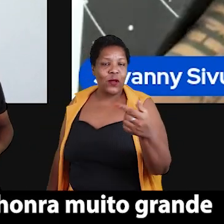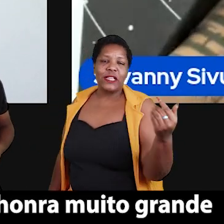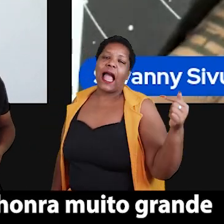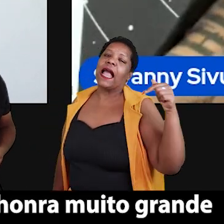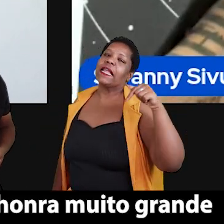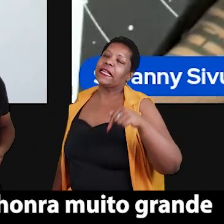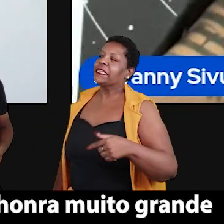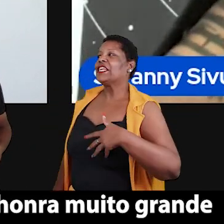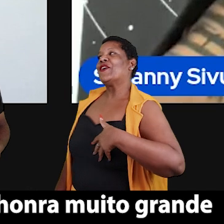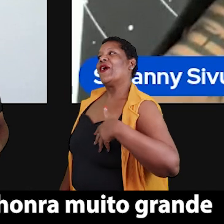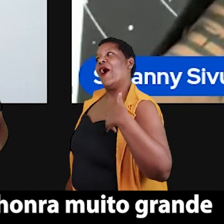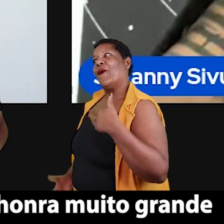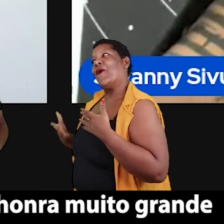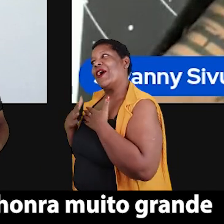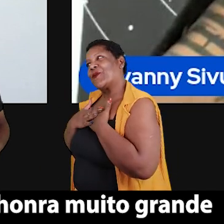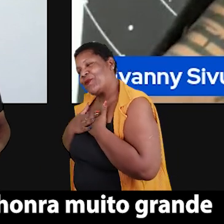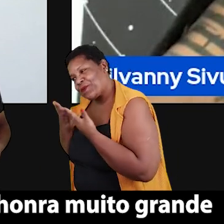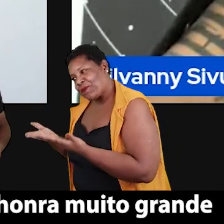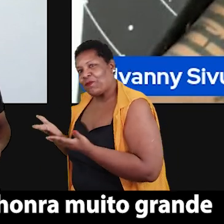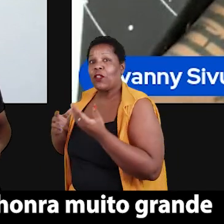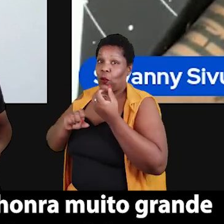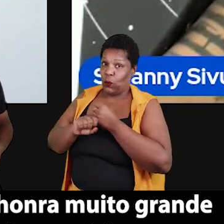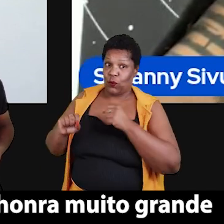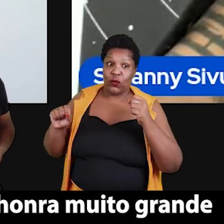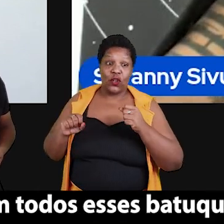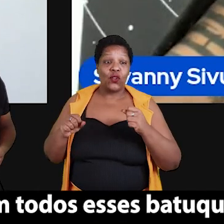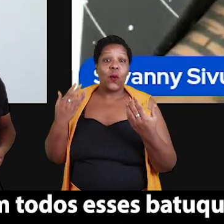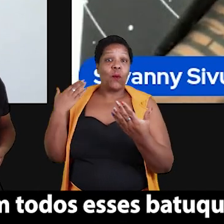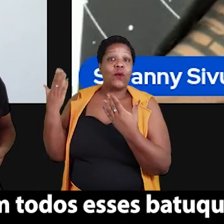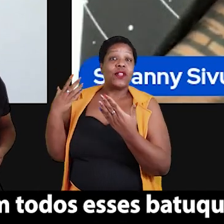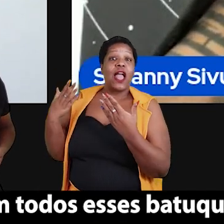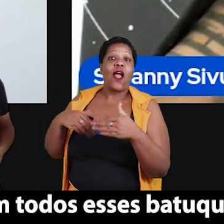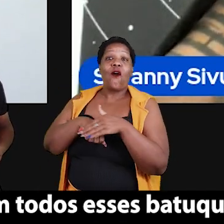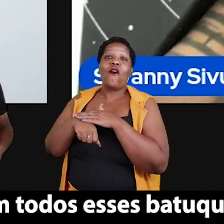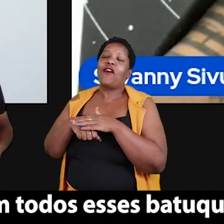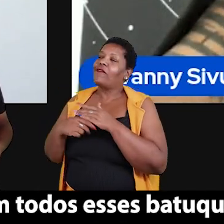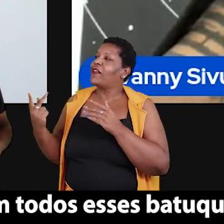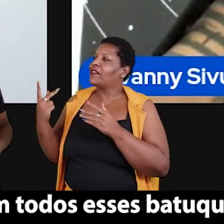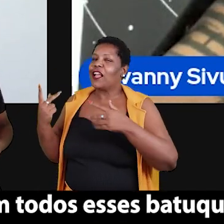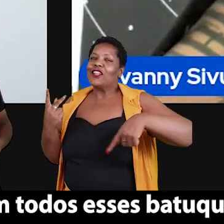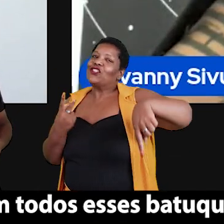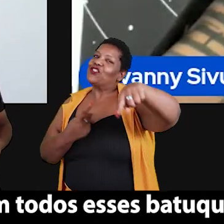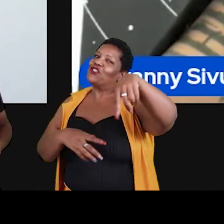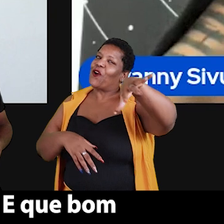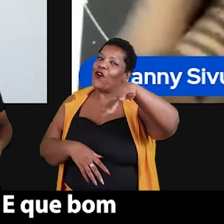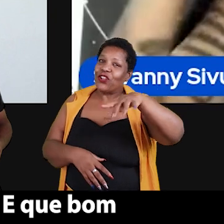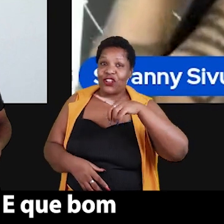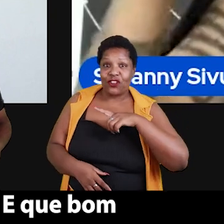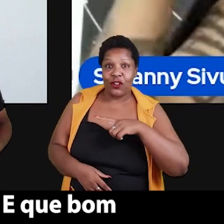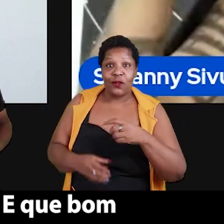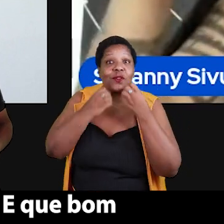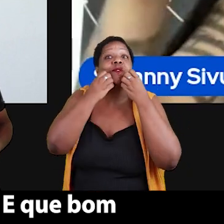e é uma honra muito grande poder bater esse papo com você e com todos esses batuqueiros aí que a gente tem. E